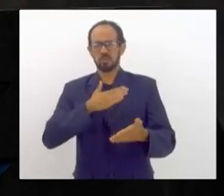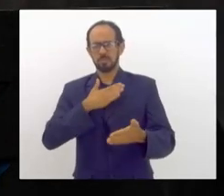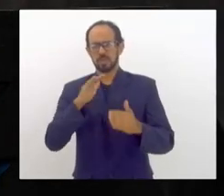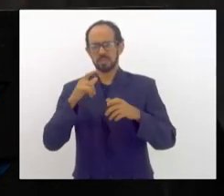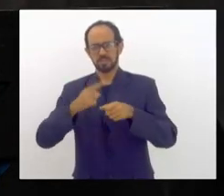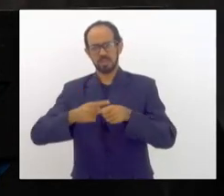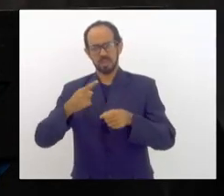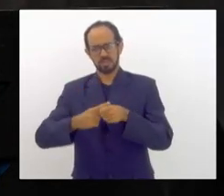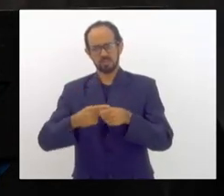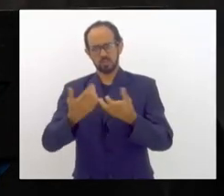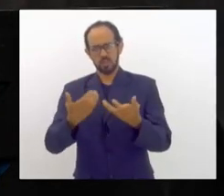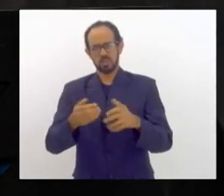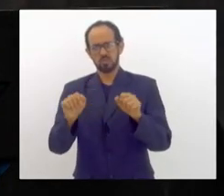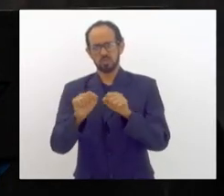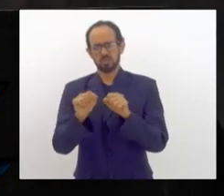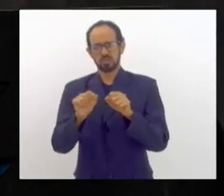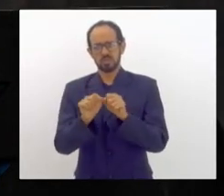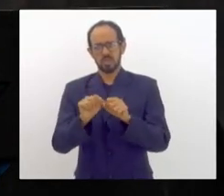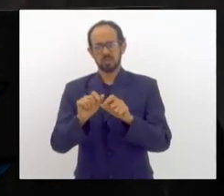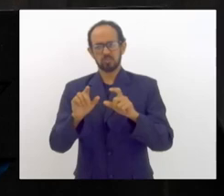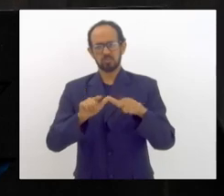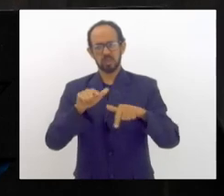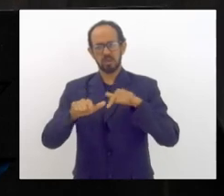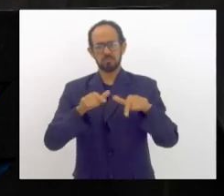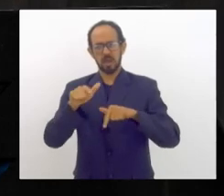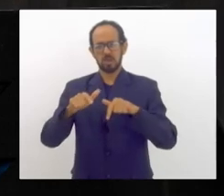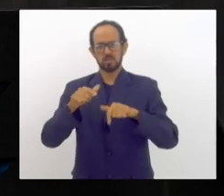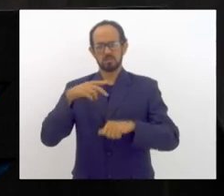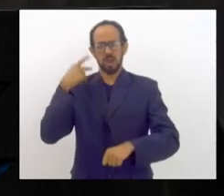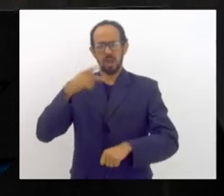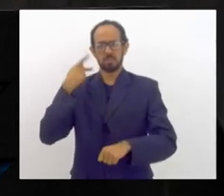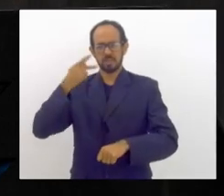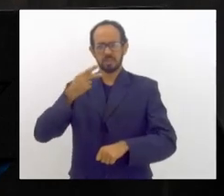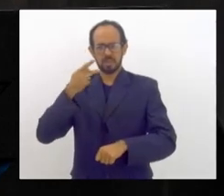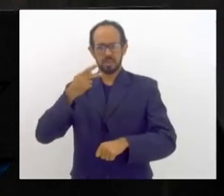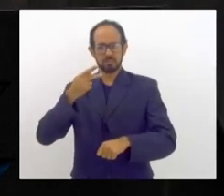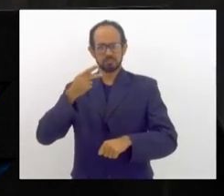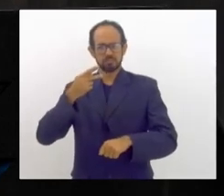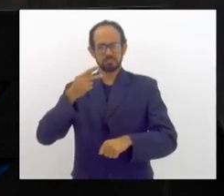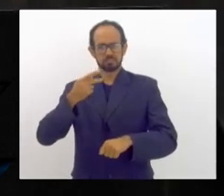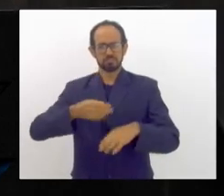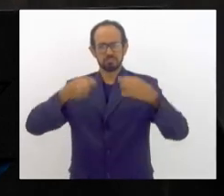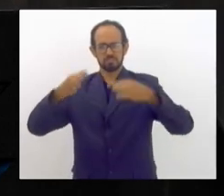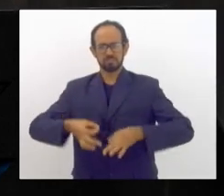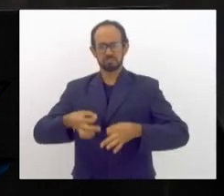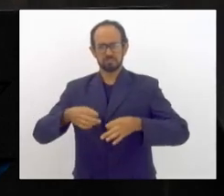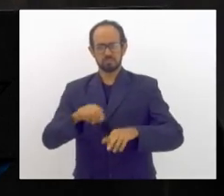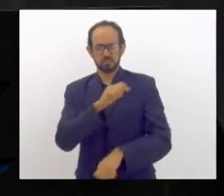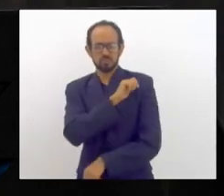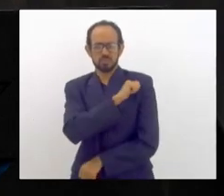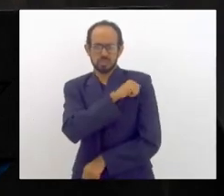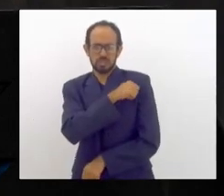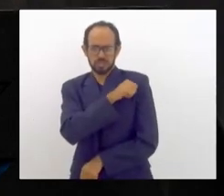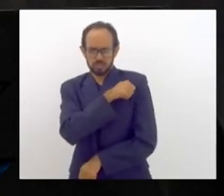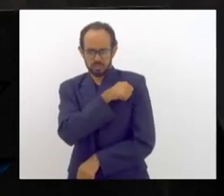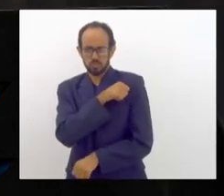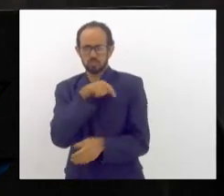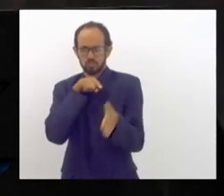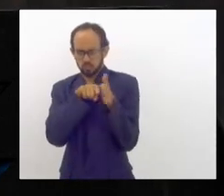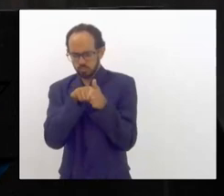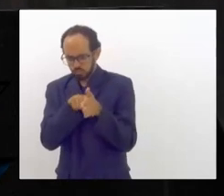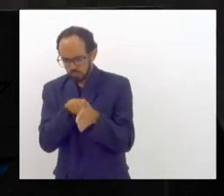eu quero fazer um trabalho parlamentar legítimo, de fiscalização e de levantamento sobre o que